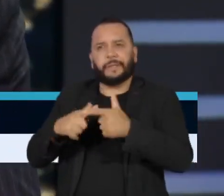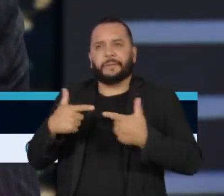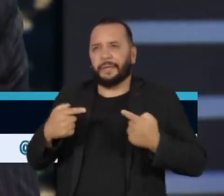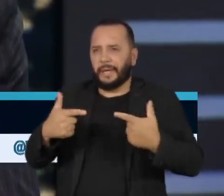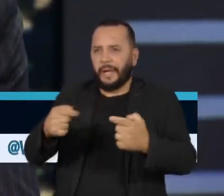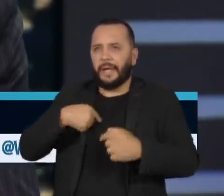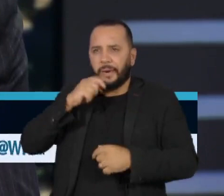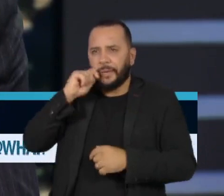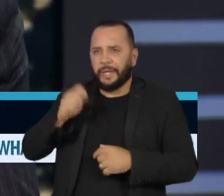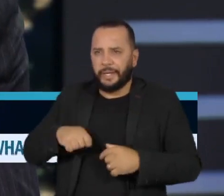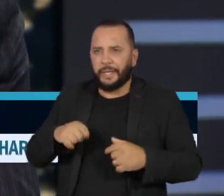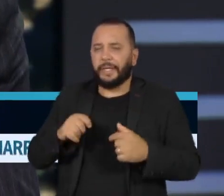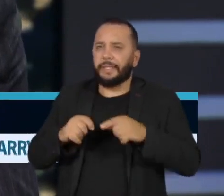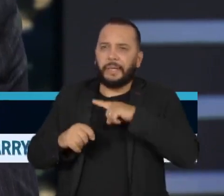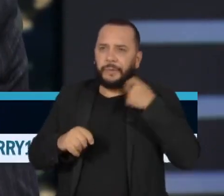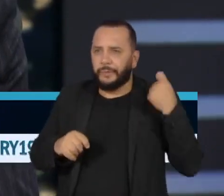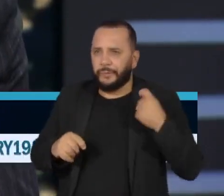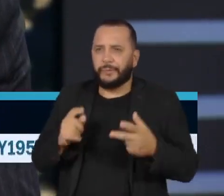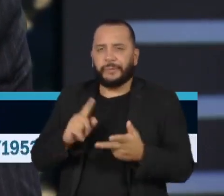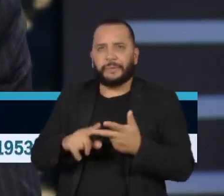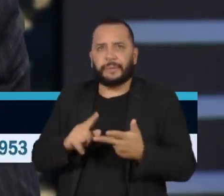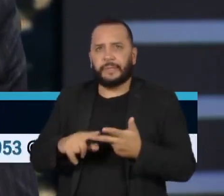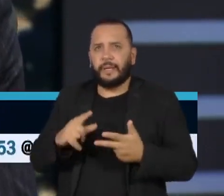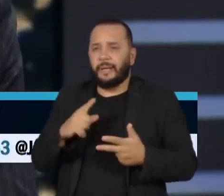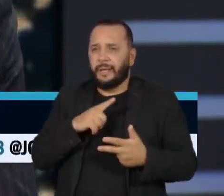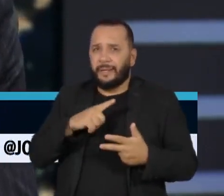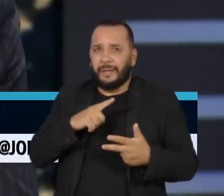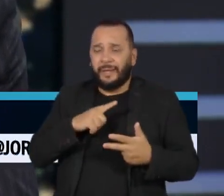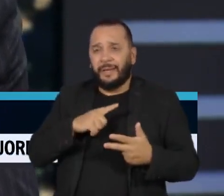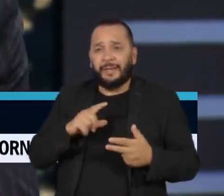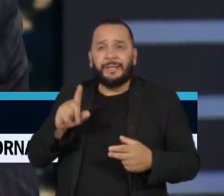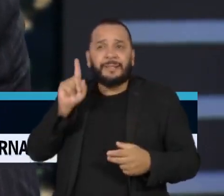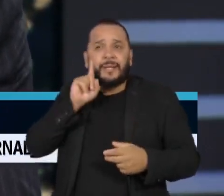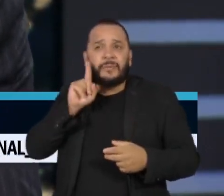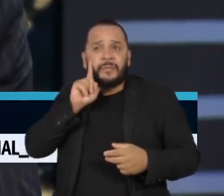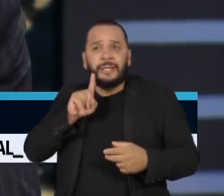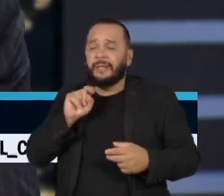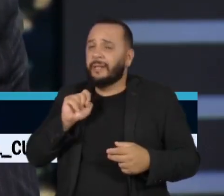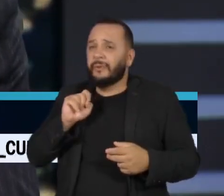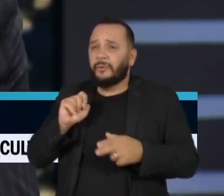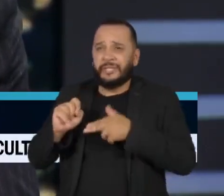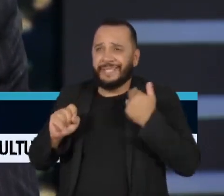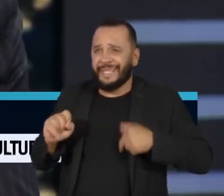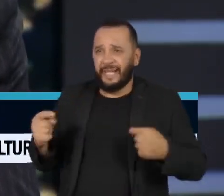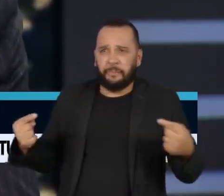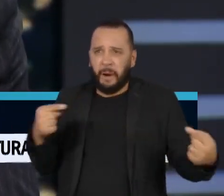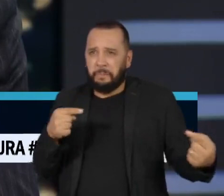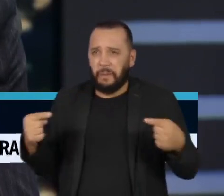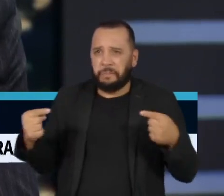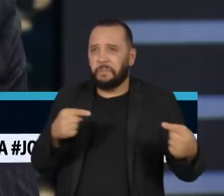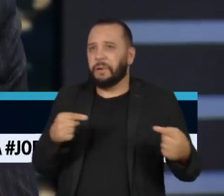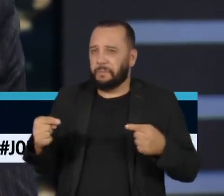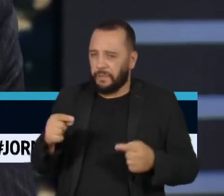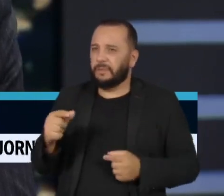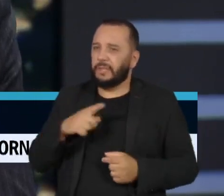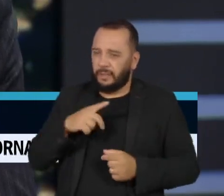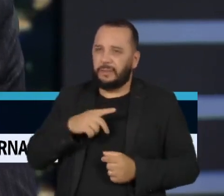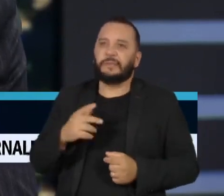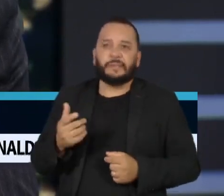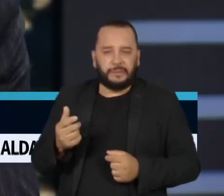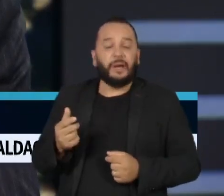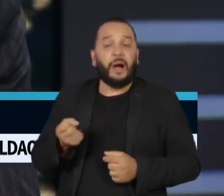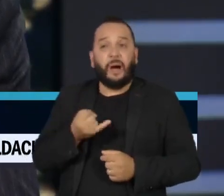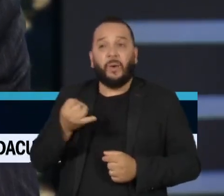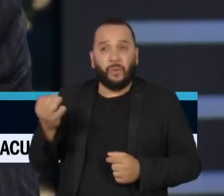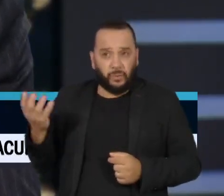da Ucrânia com Rússia o conflito americano chinês que também tá deslocando e interrompendo algumas produção de